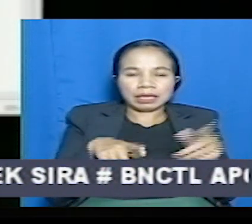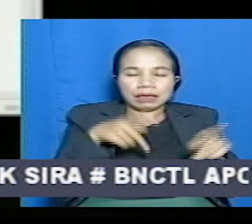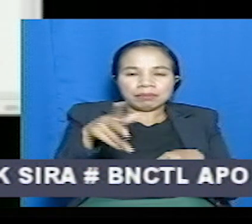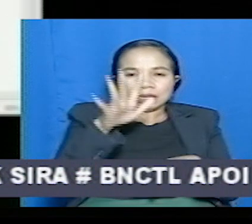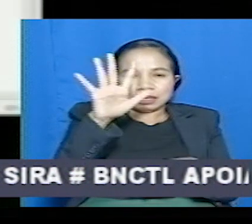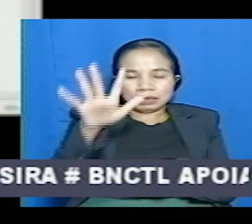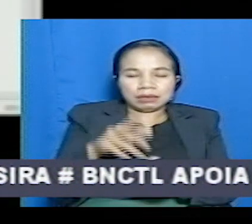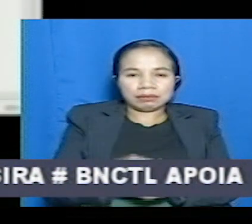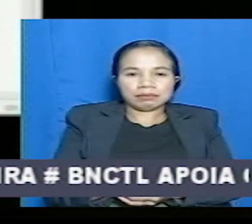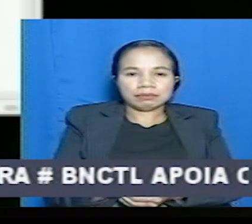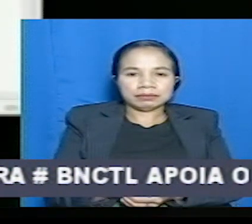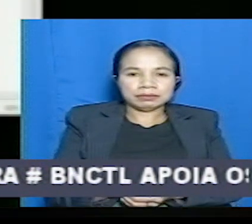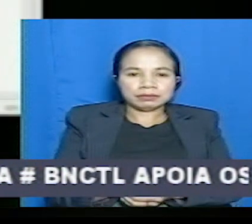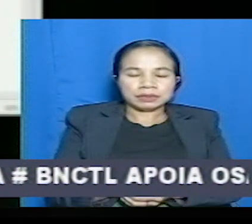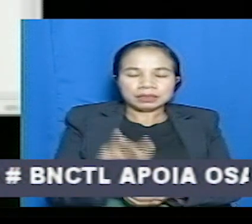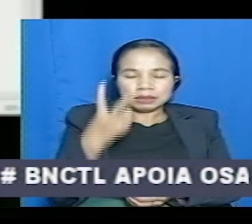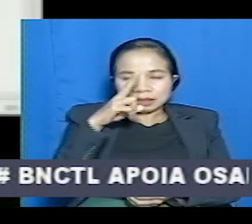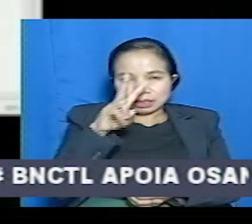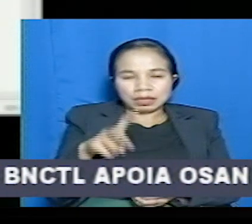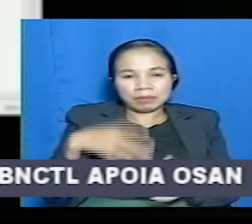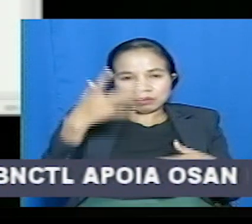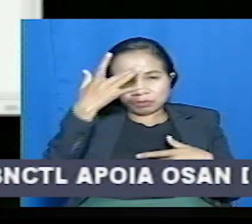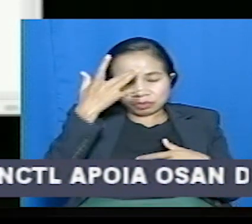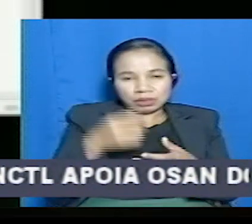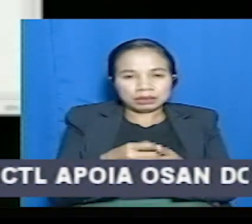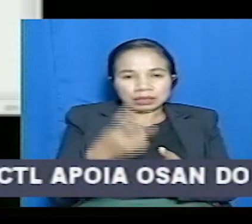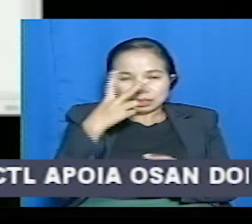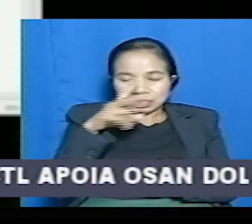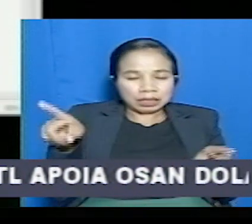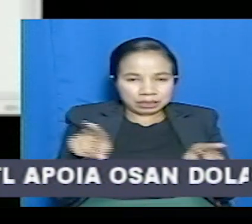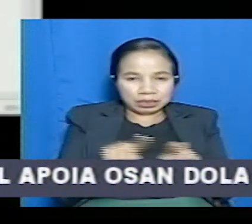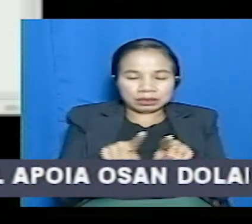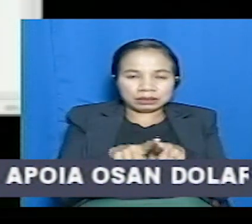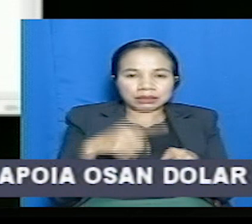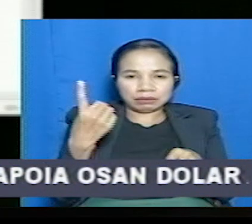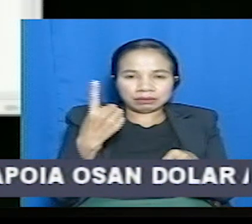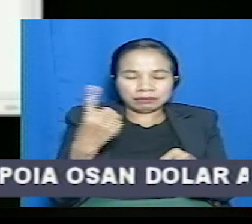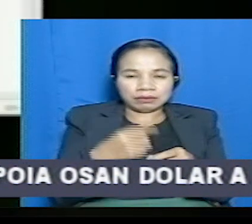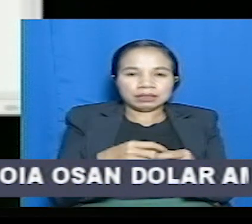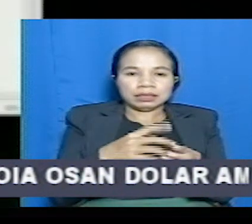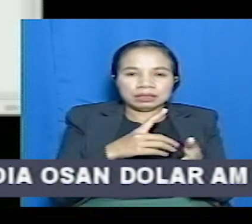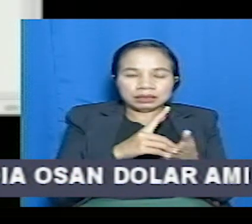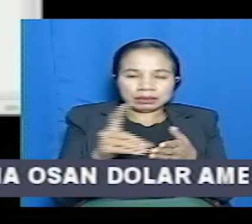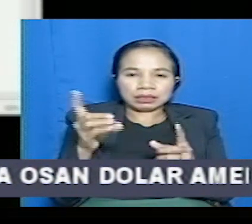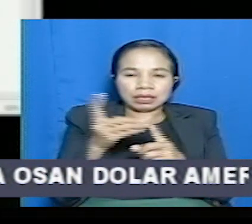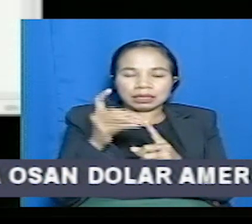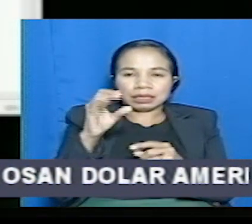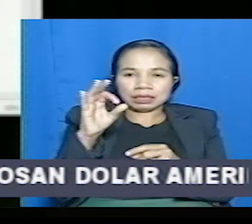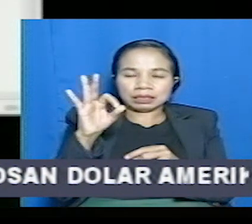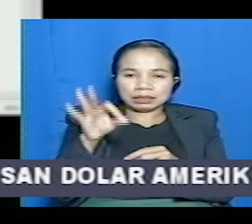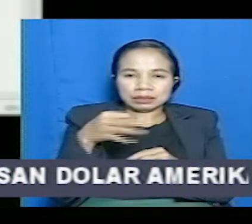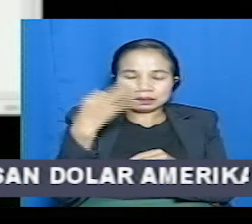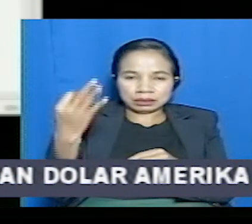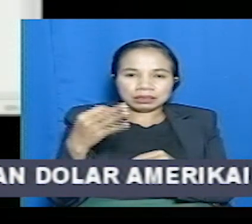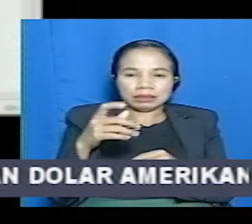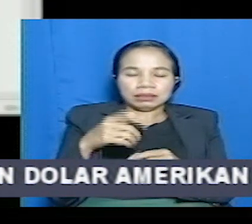Inglima. Sei tareba casos cumulativos, ma carreja nessa né, Iha semana dia 19, to dia 25 de abril,